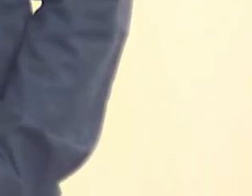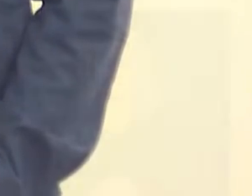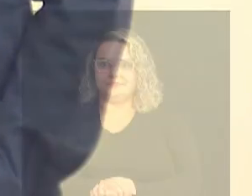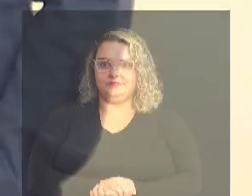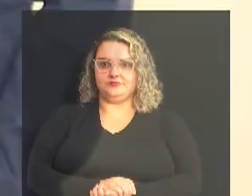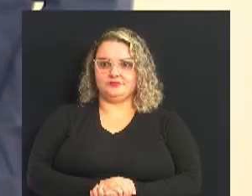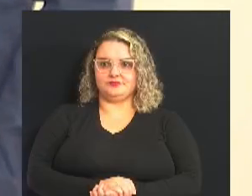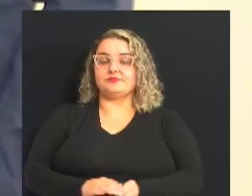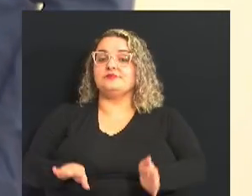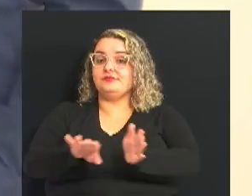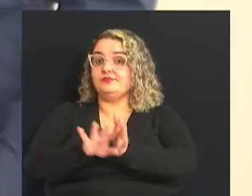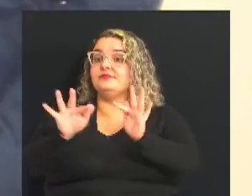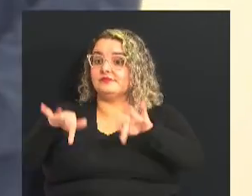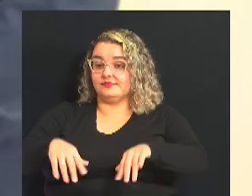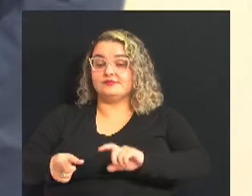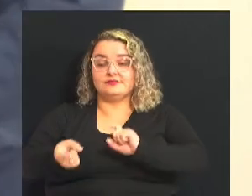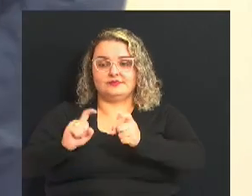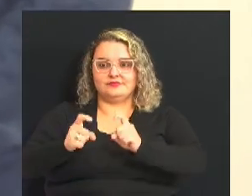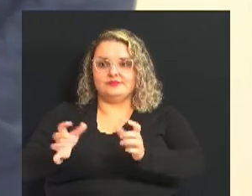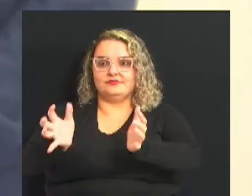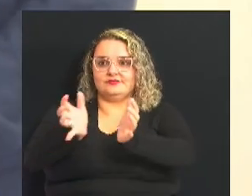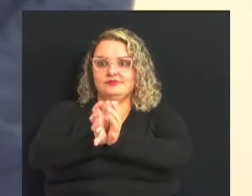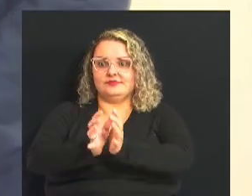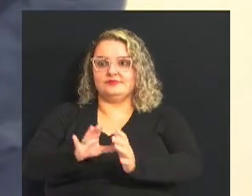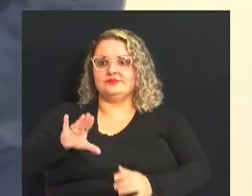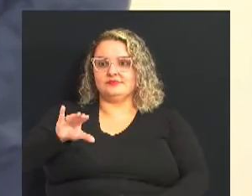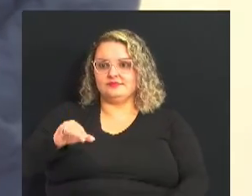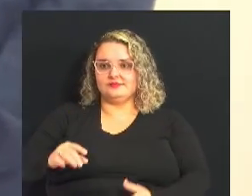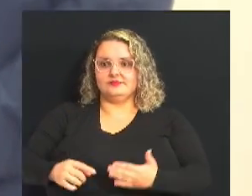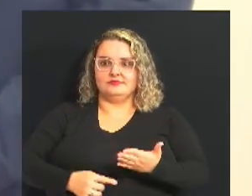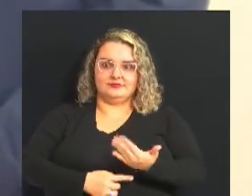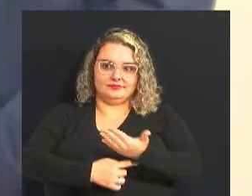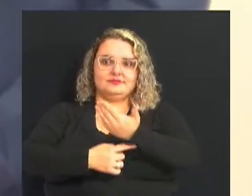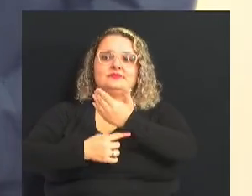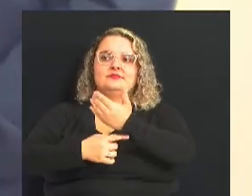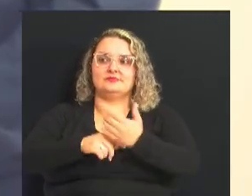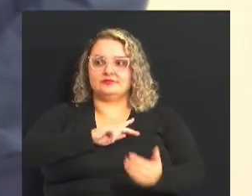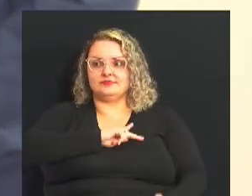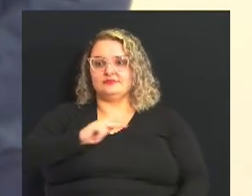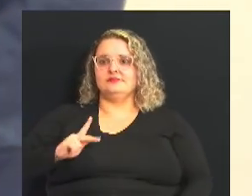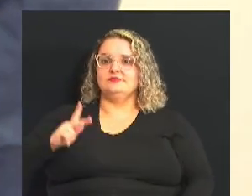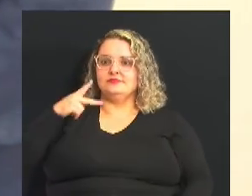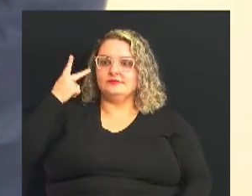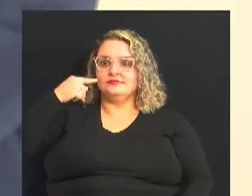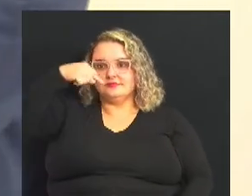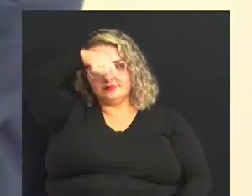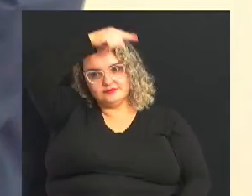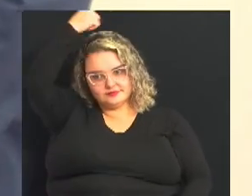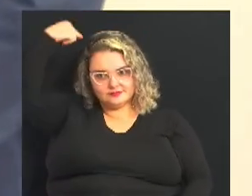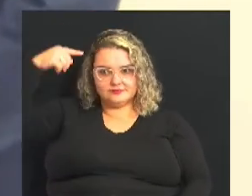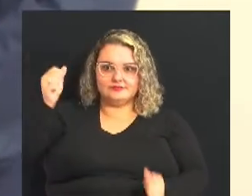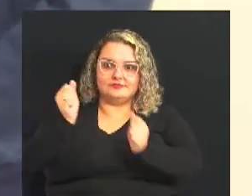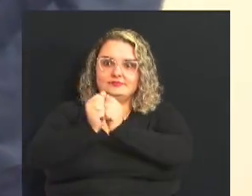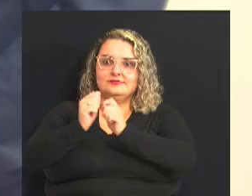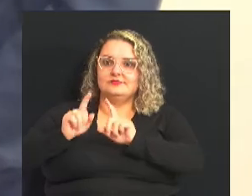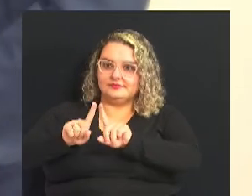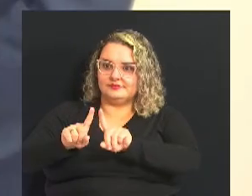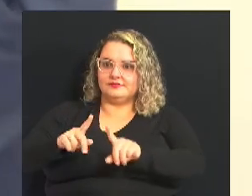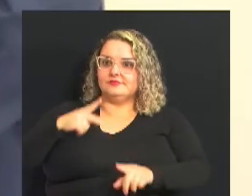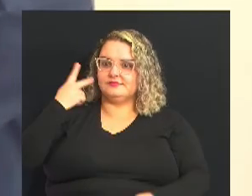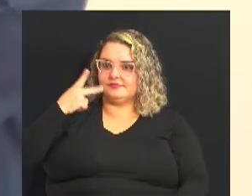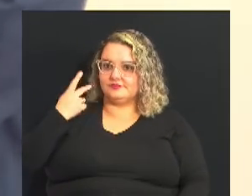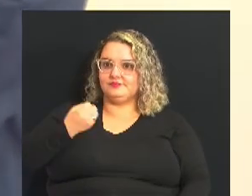Chegou ao fim, então, esta reunião da Comissão de Ciência e Tecnologia, que é presidida pelo vereador Paulo Gaspar, está aqui com a gente. Vereador, uma